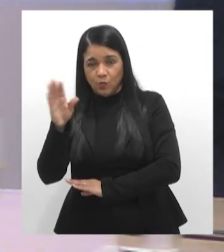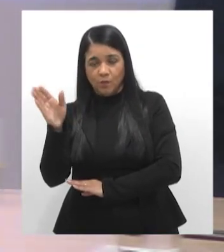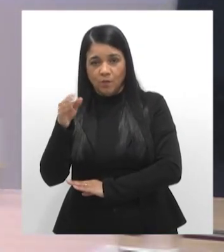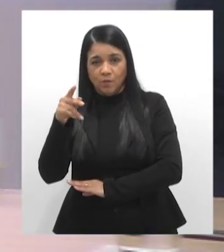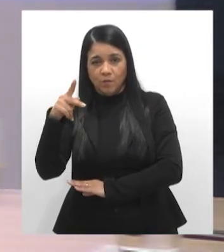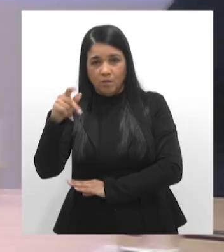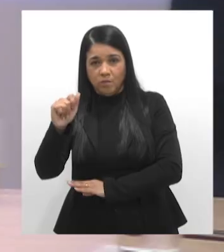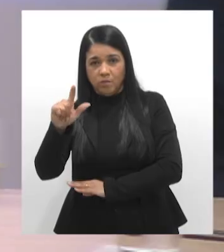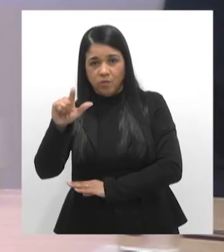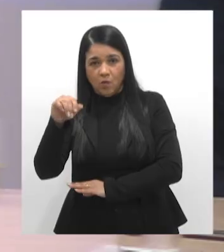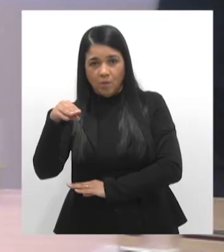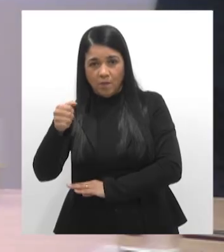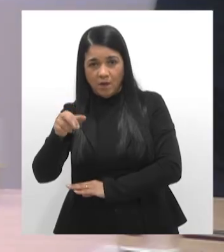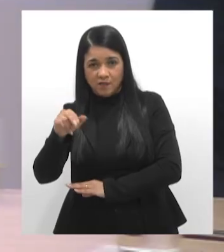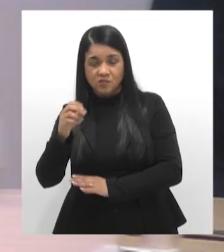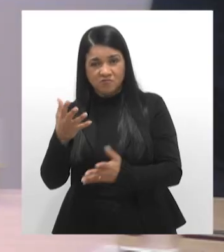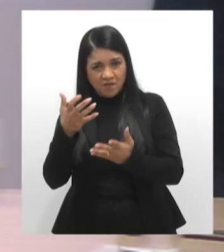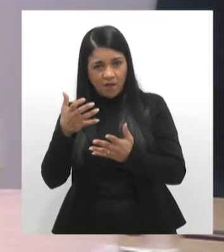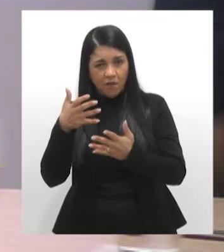saudação.